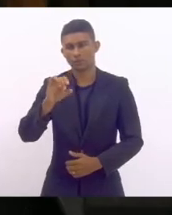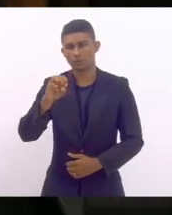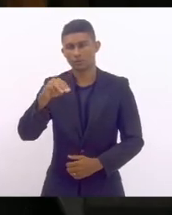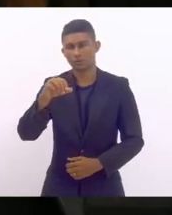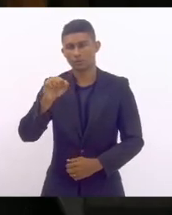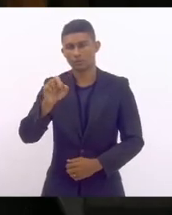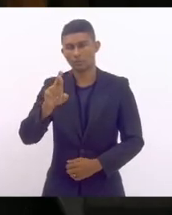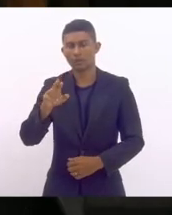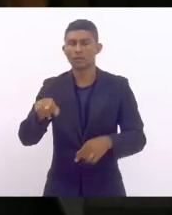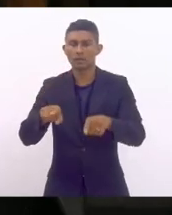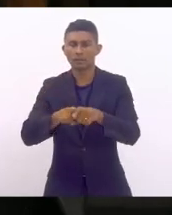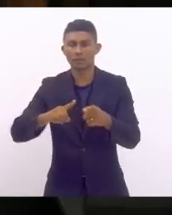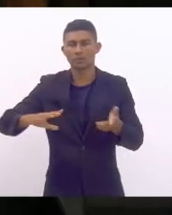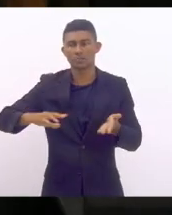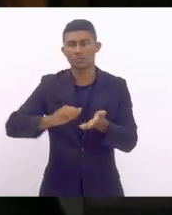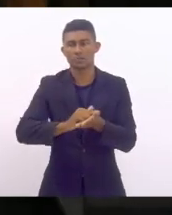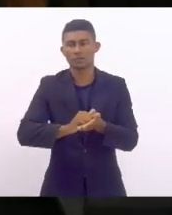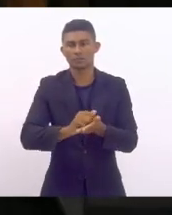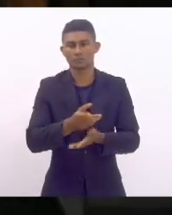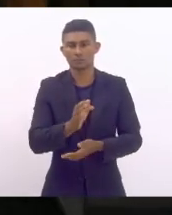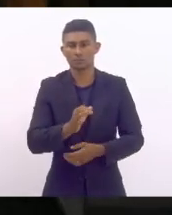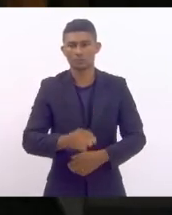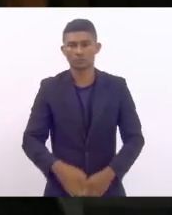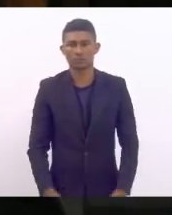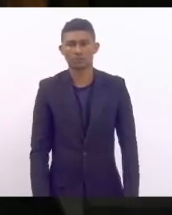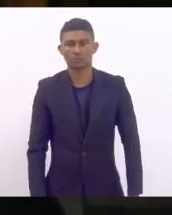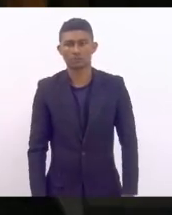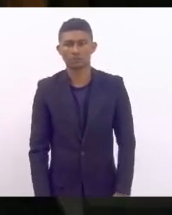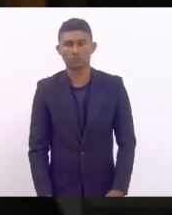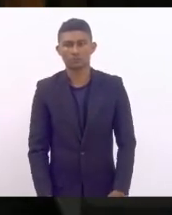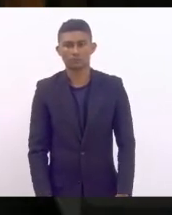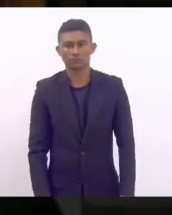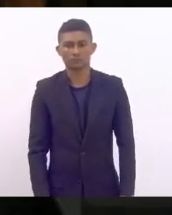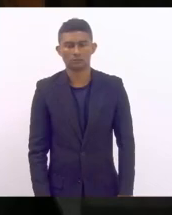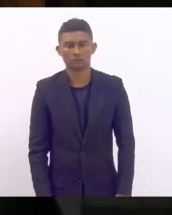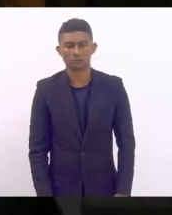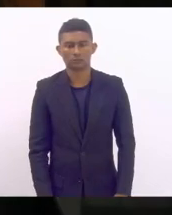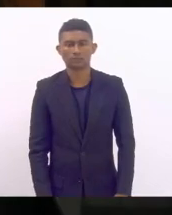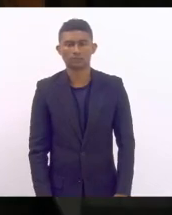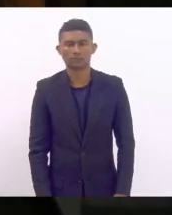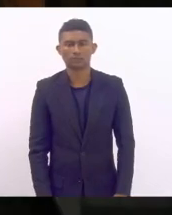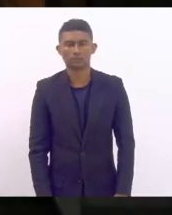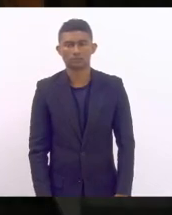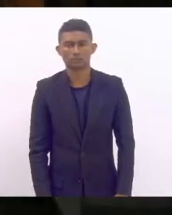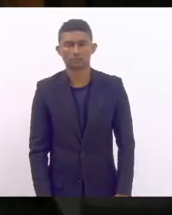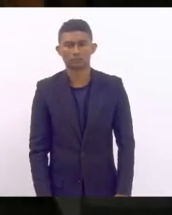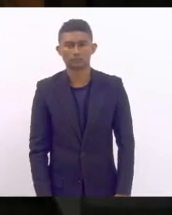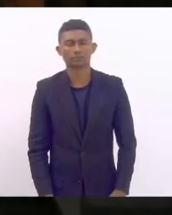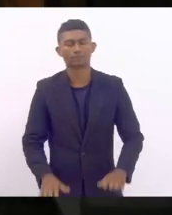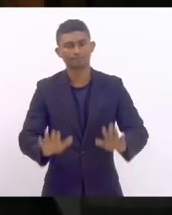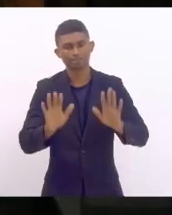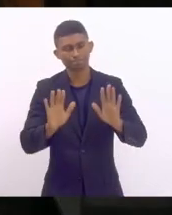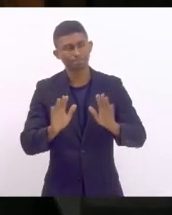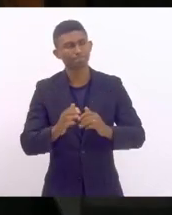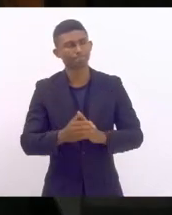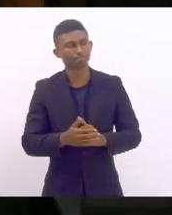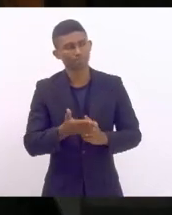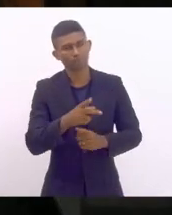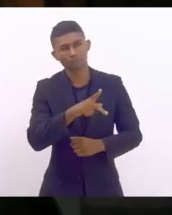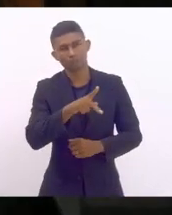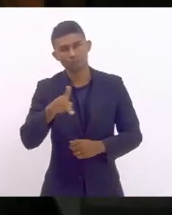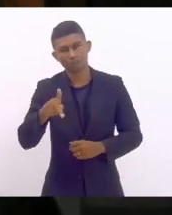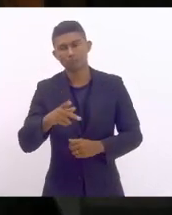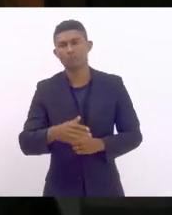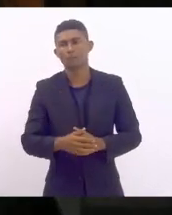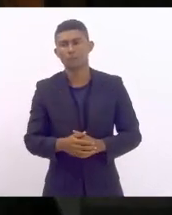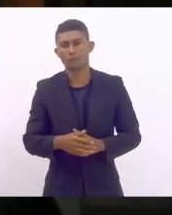também se inscreveu a eu achei o presidente Deputado André Ceciliano